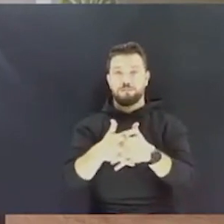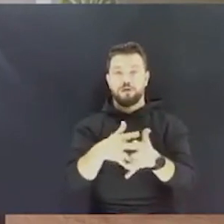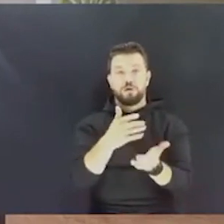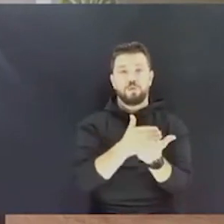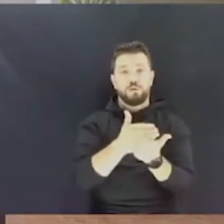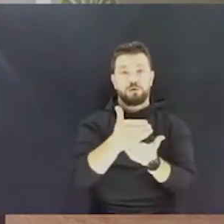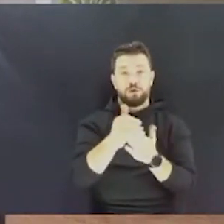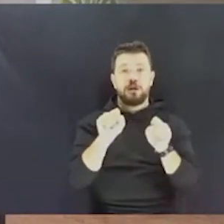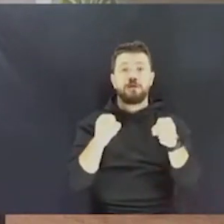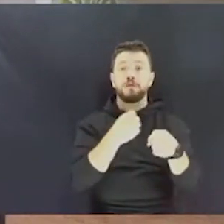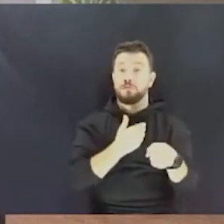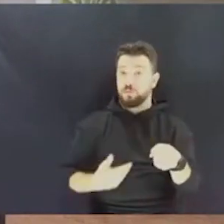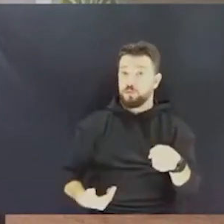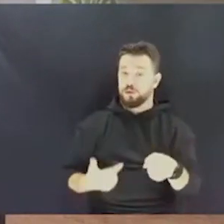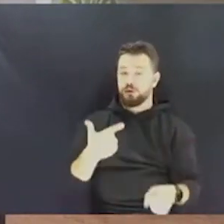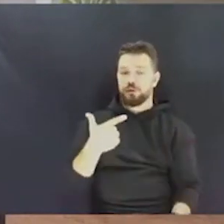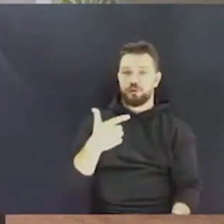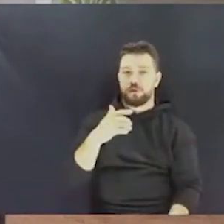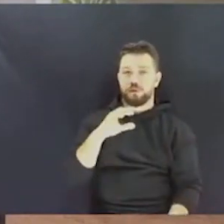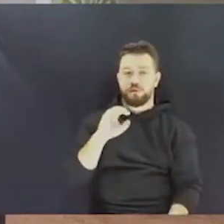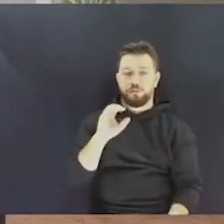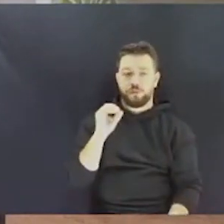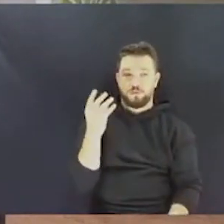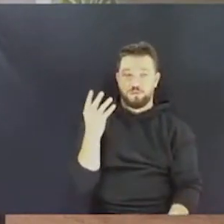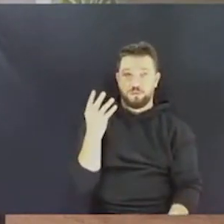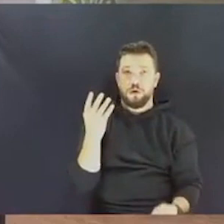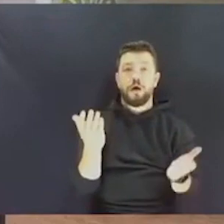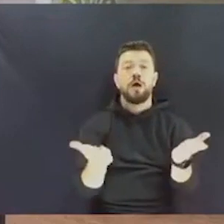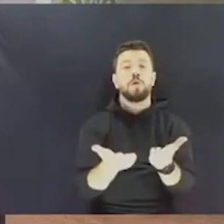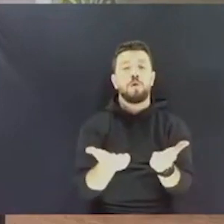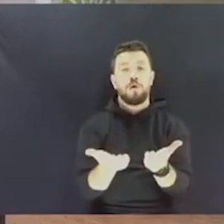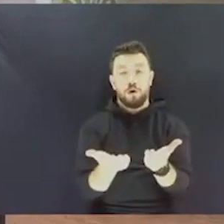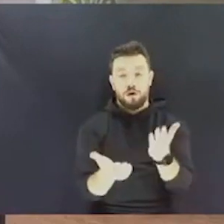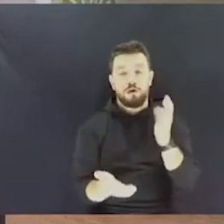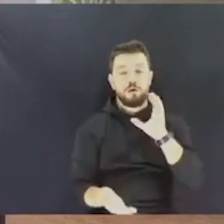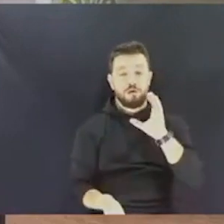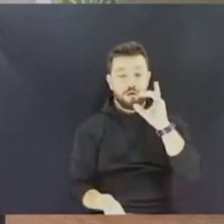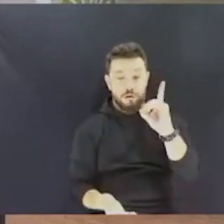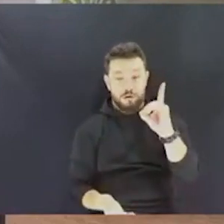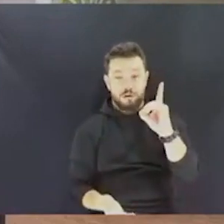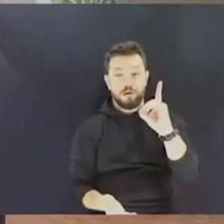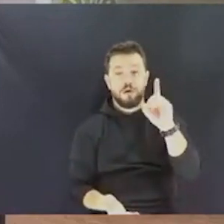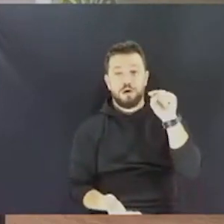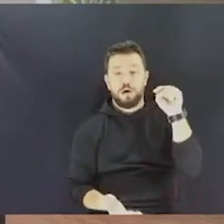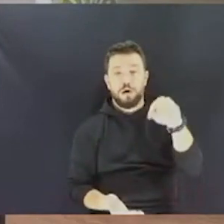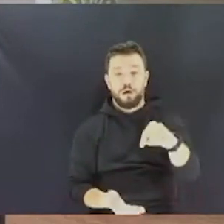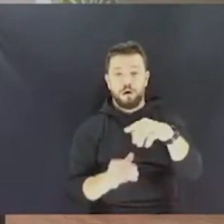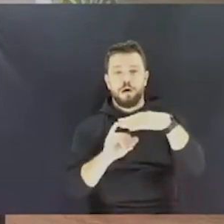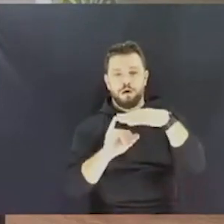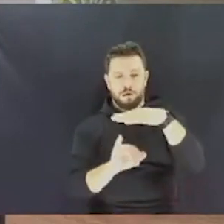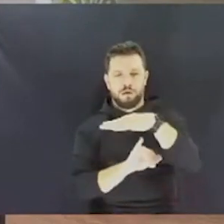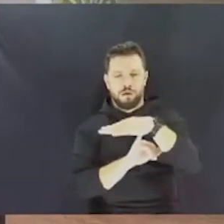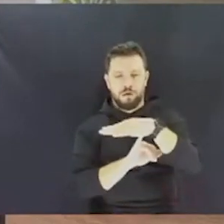e agora 2024 o cargo de coordenador da assessoria de projetos especiais da instituição foi através do Dr Mateus